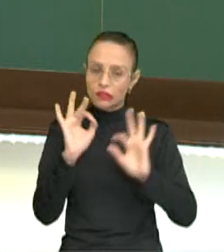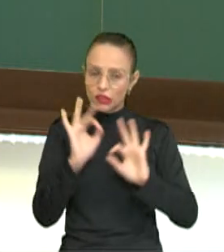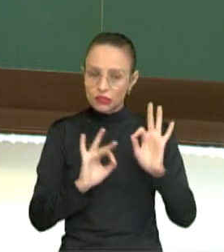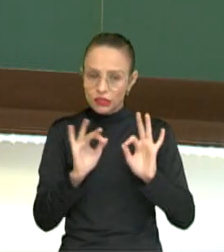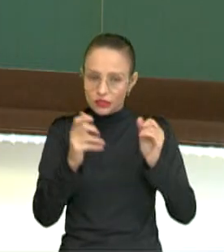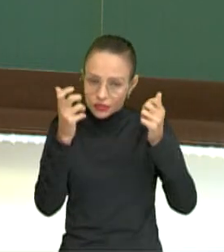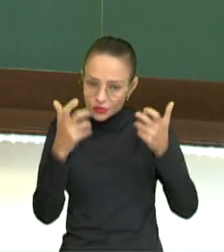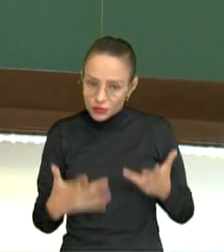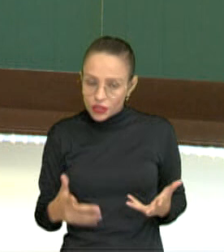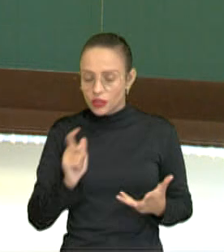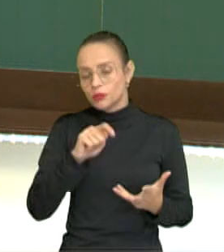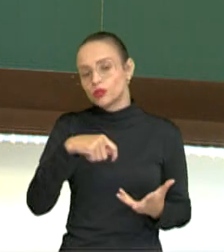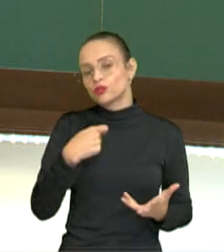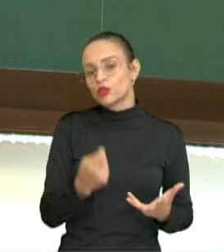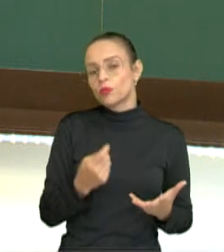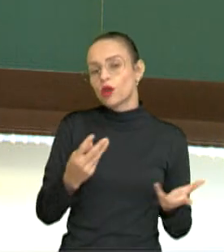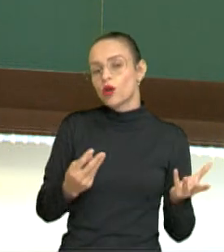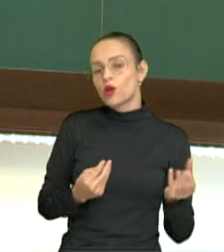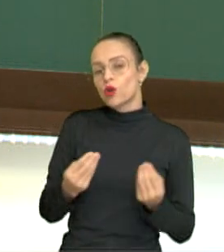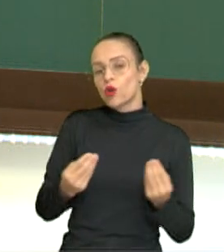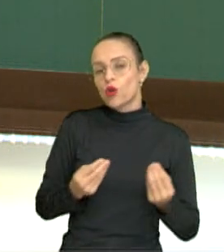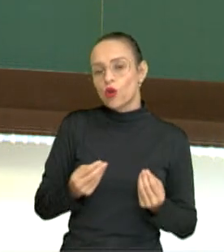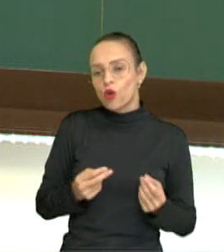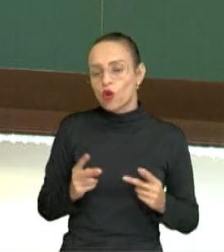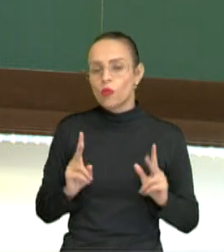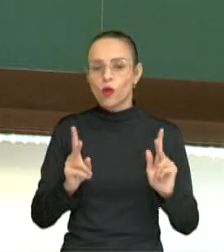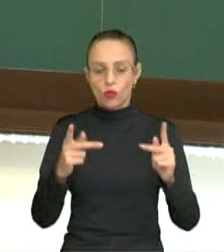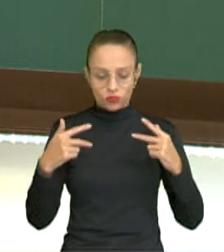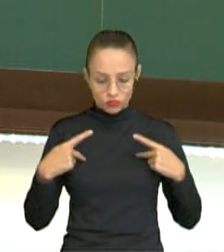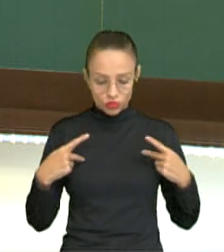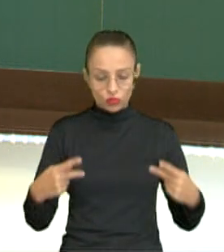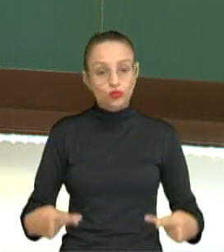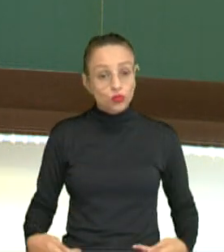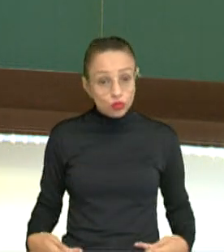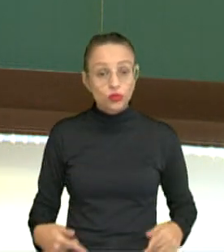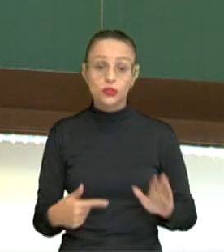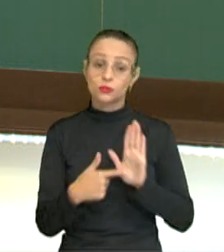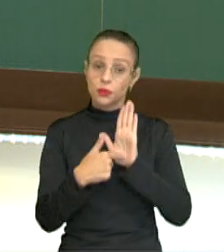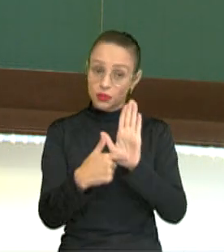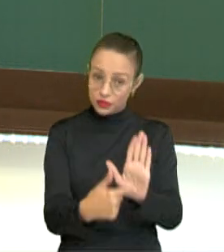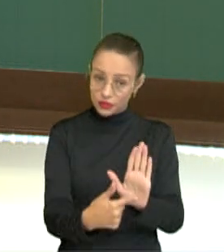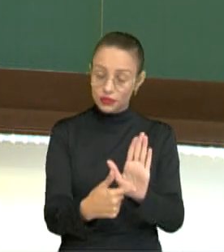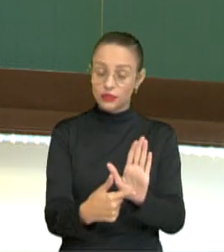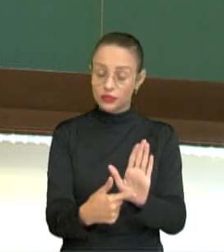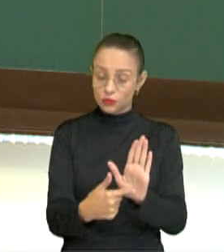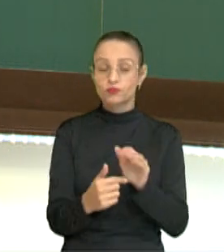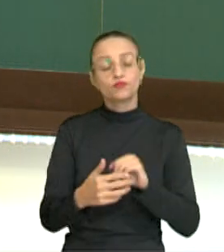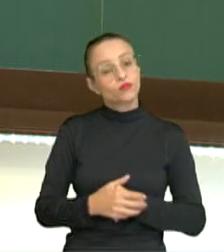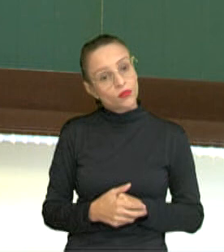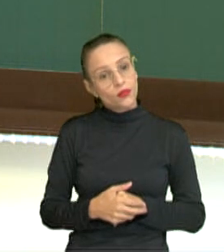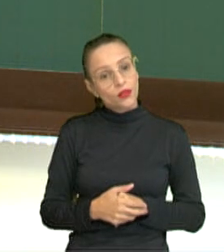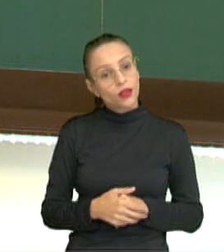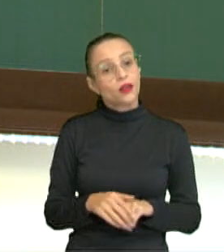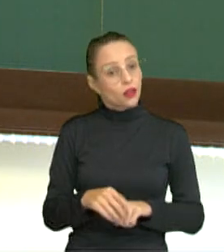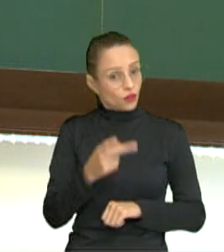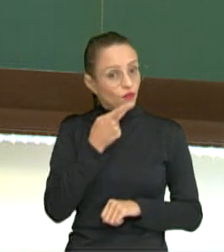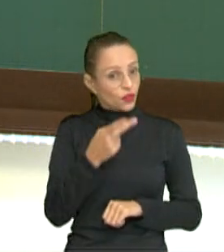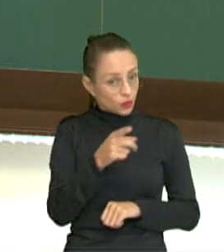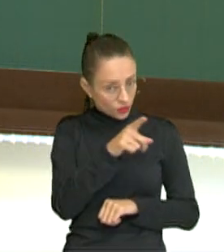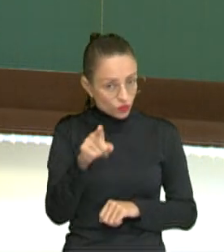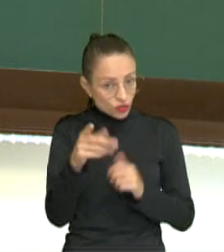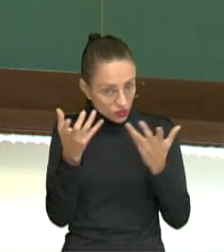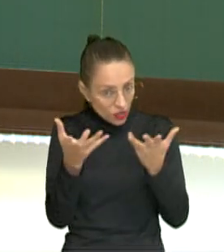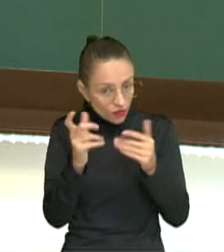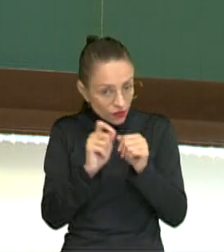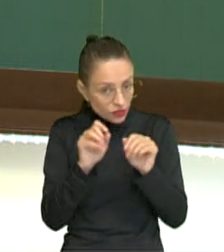falamos aí a respeito de como se manter a postura numa apresentação oral frente a um público. E eu te digo, você quer